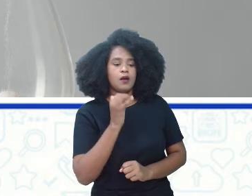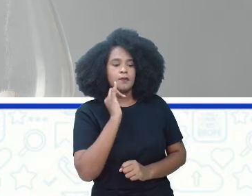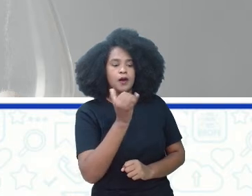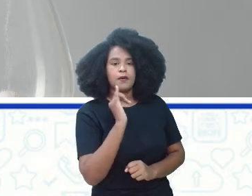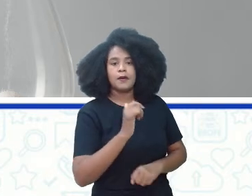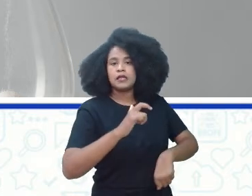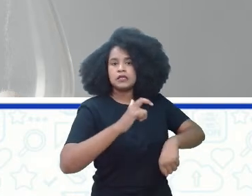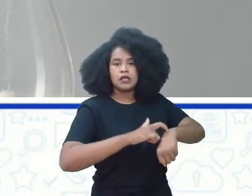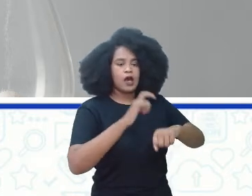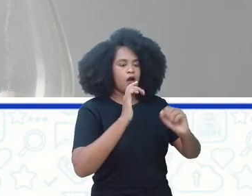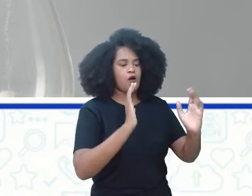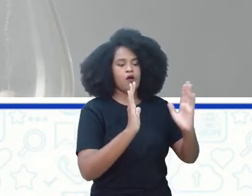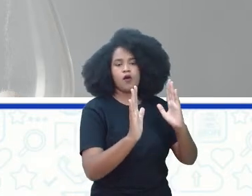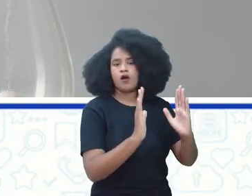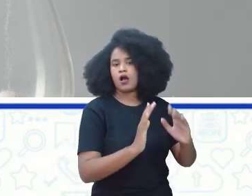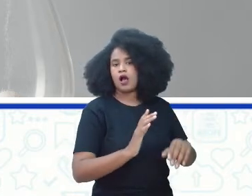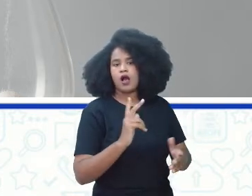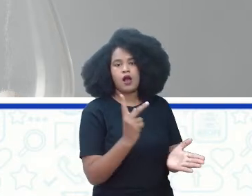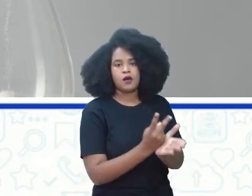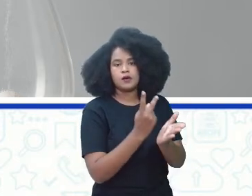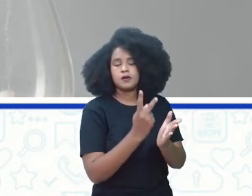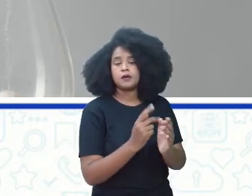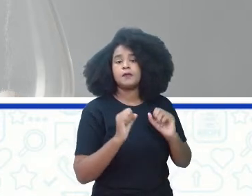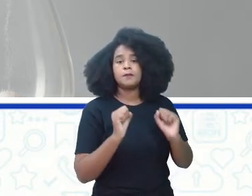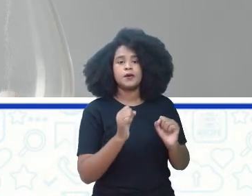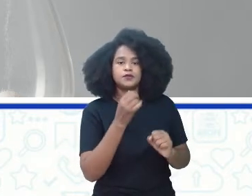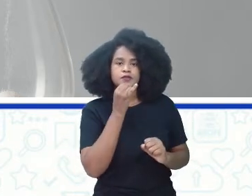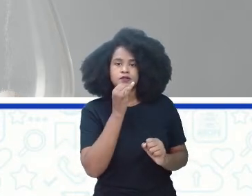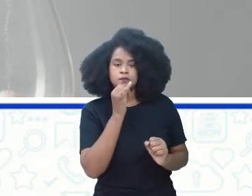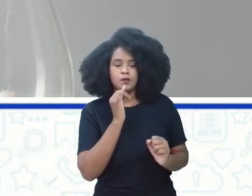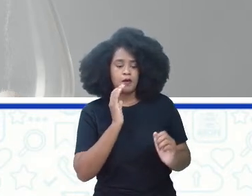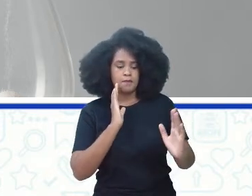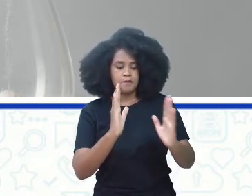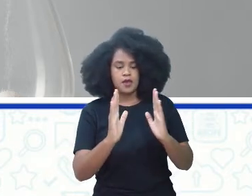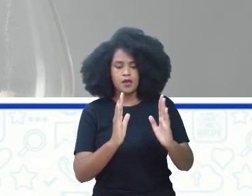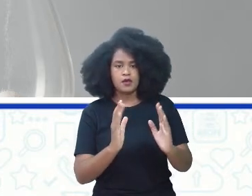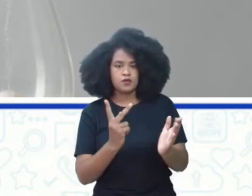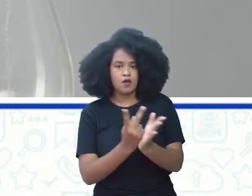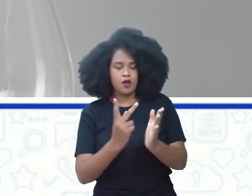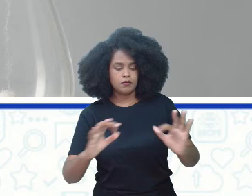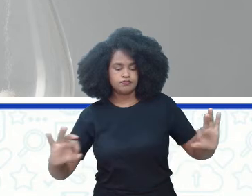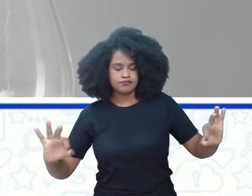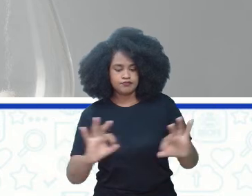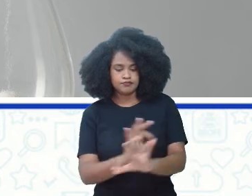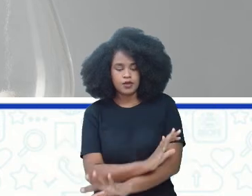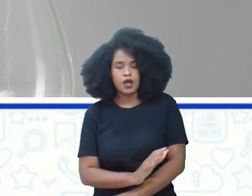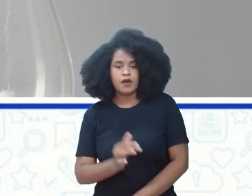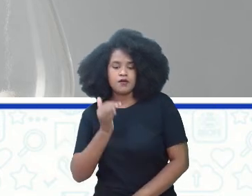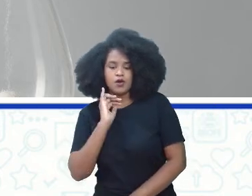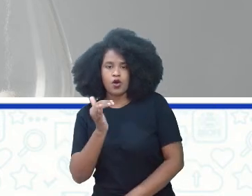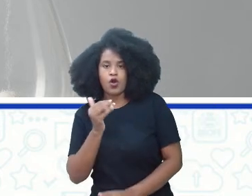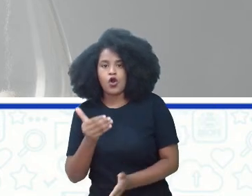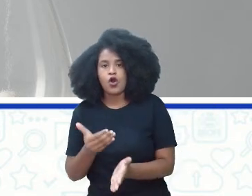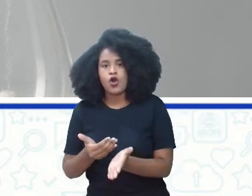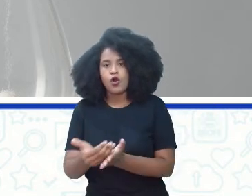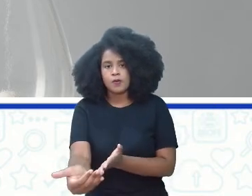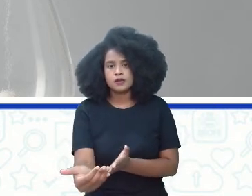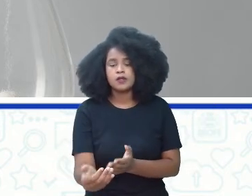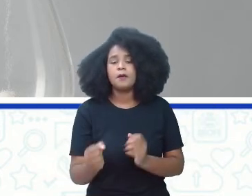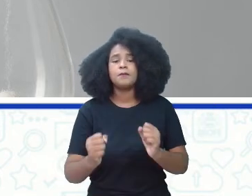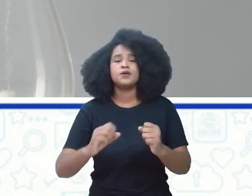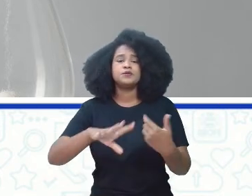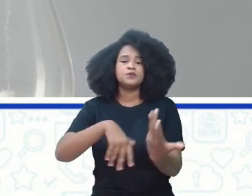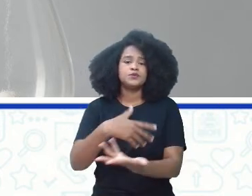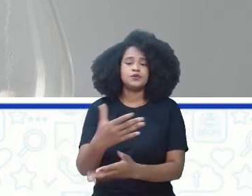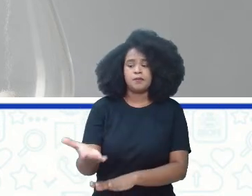acontecendo, pode narrar um fato perfeitamente concluído, pode estremear presente e passado,